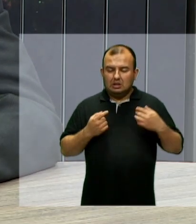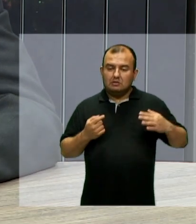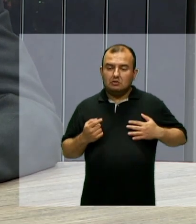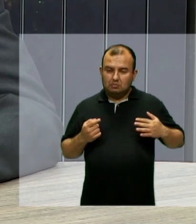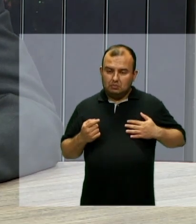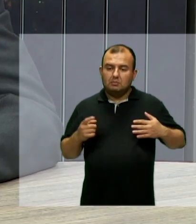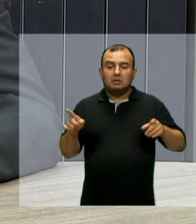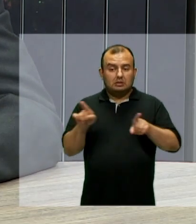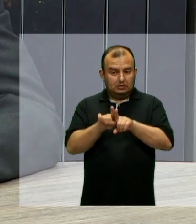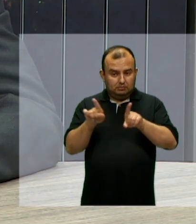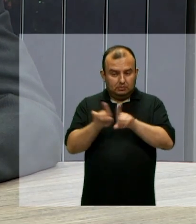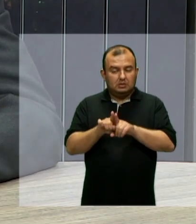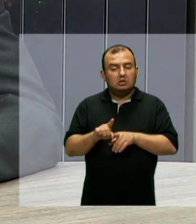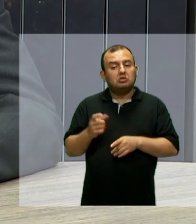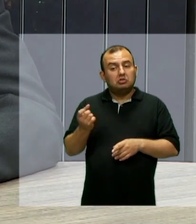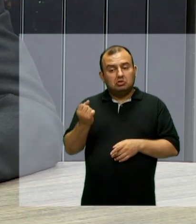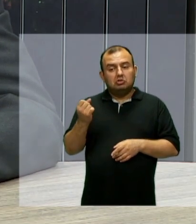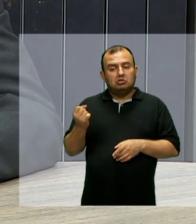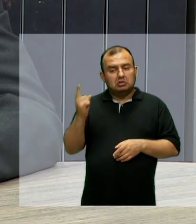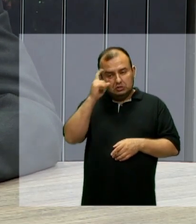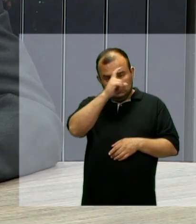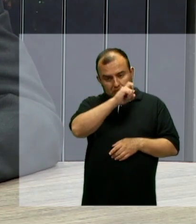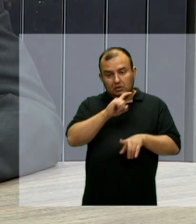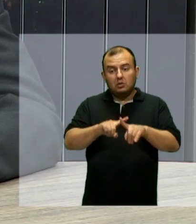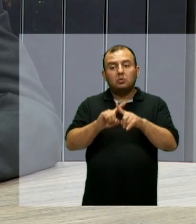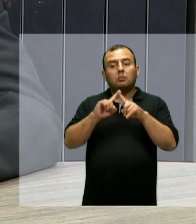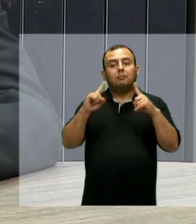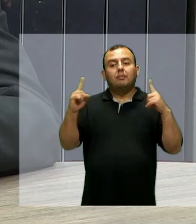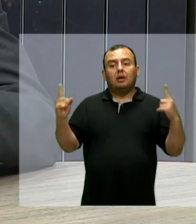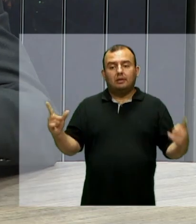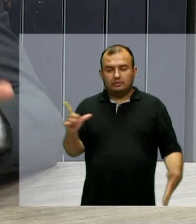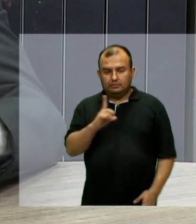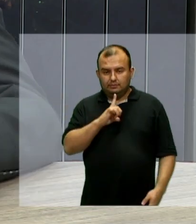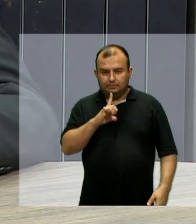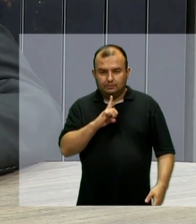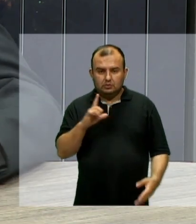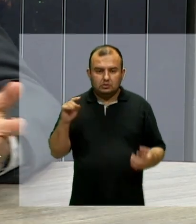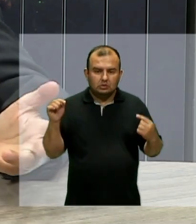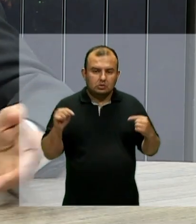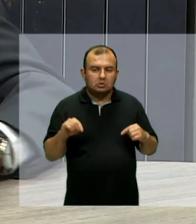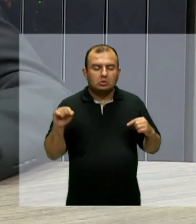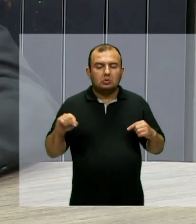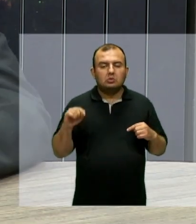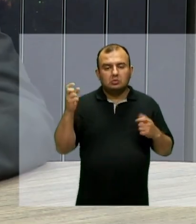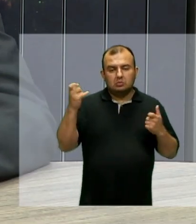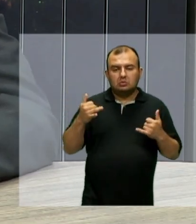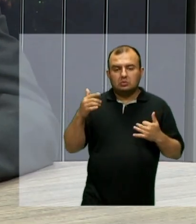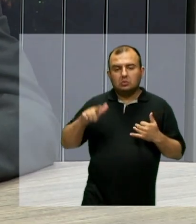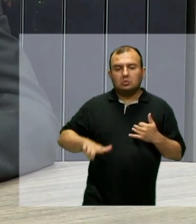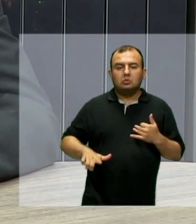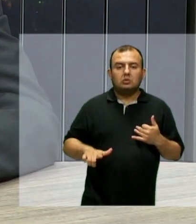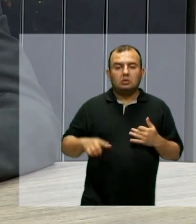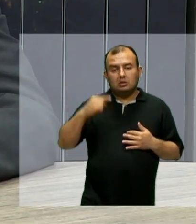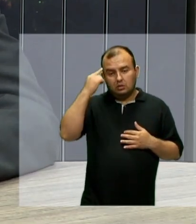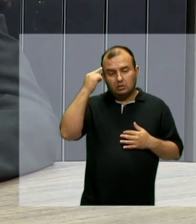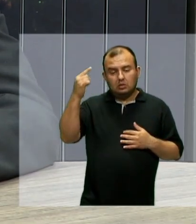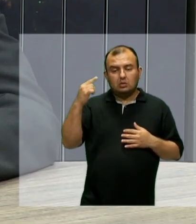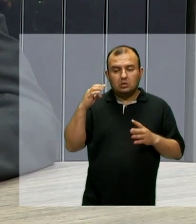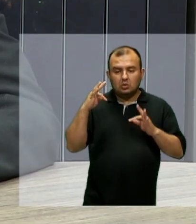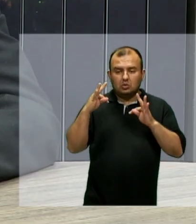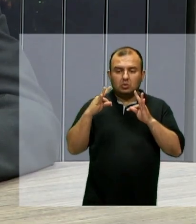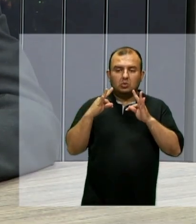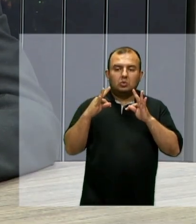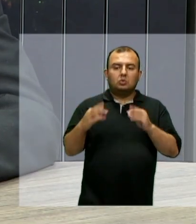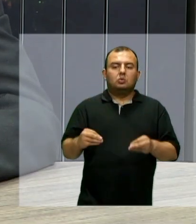tem. Então, nós temos, assim, hoje, né, não vamos ser repetitivo, mas lembrar que todas